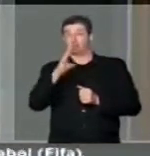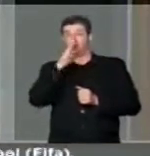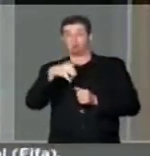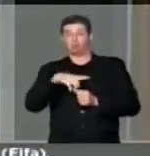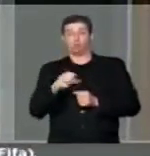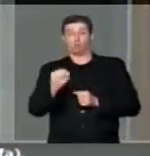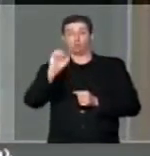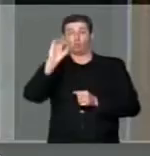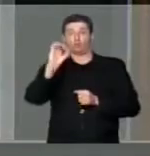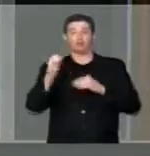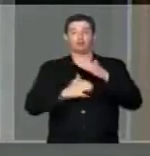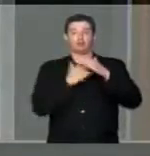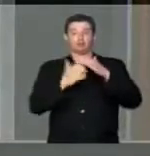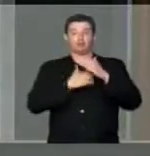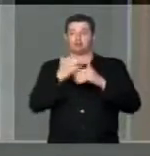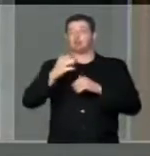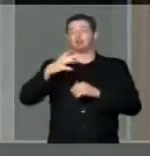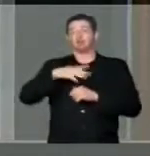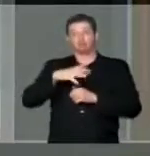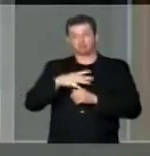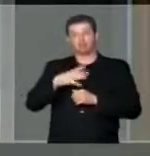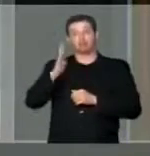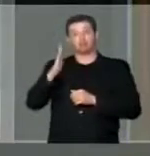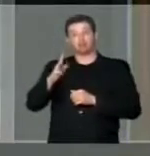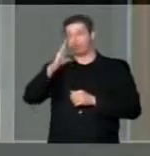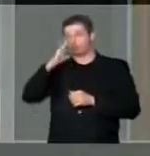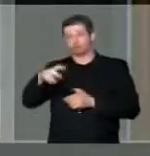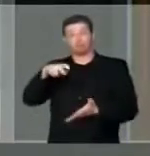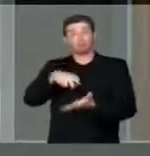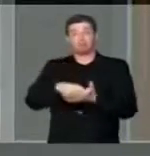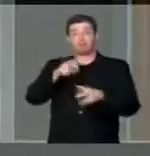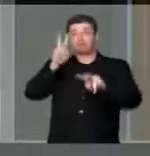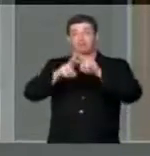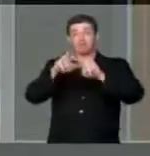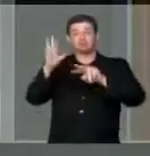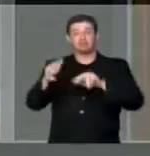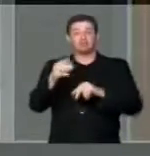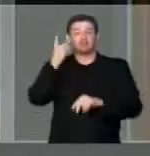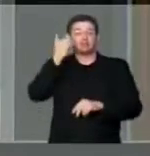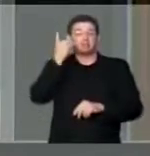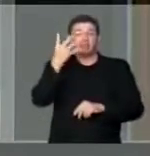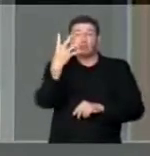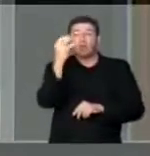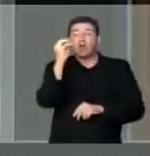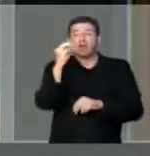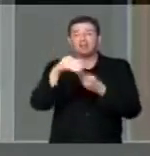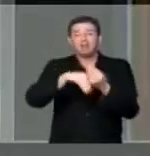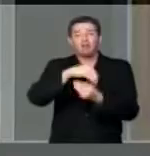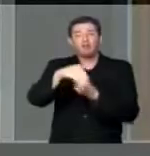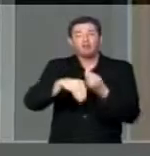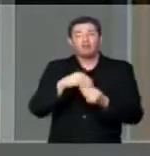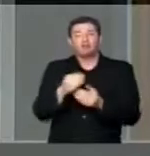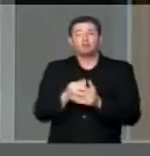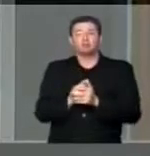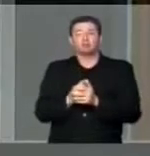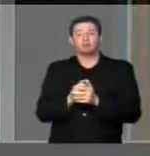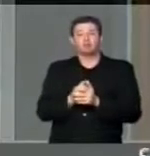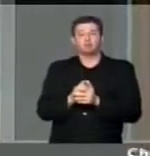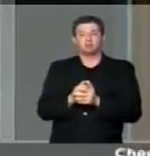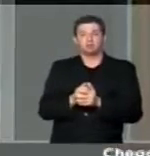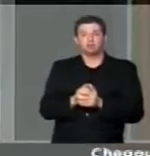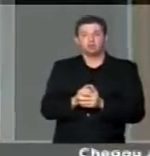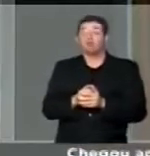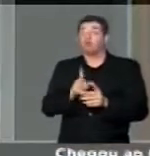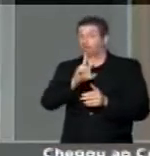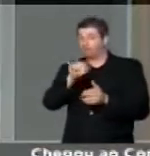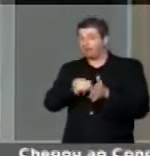80 empreiteiros estão denunciados e condenados, mais de 40 parlamentares estão envolvidos e citados para ser